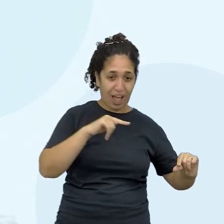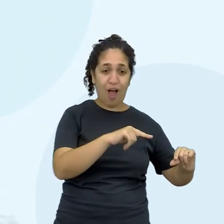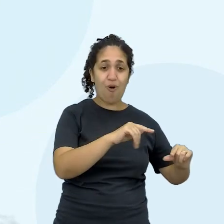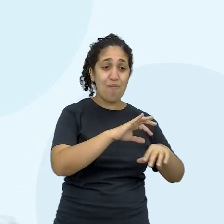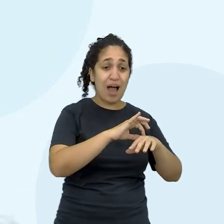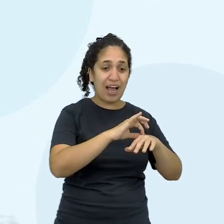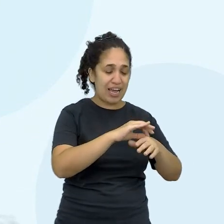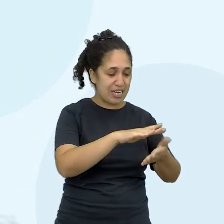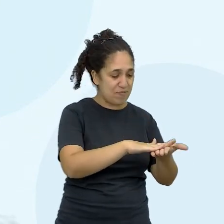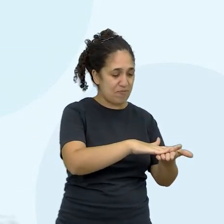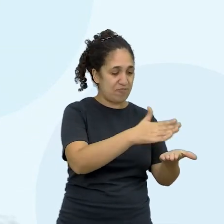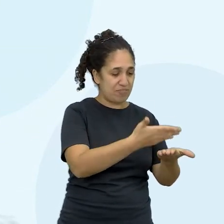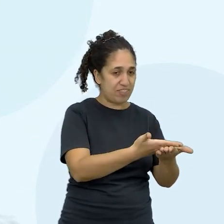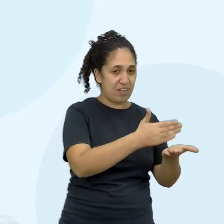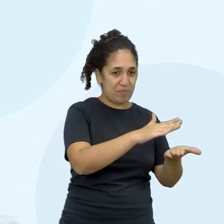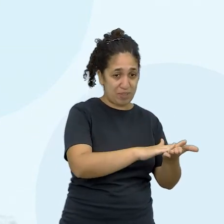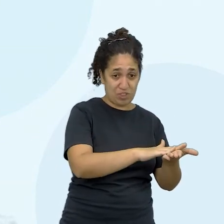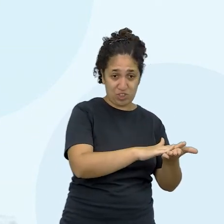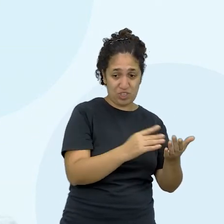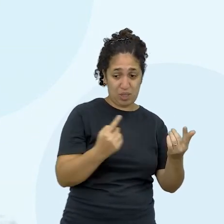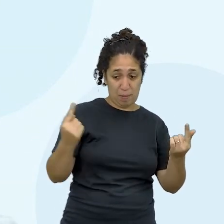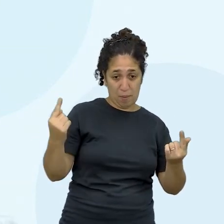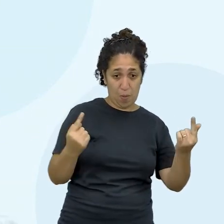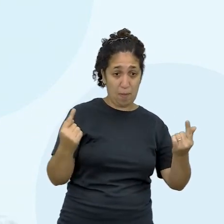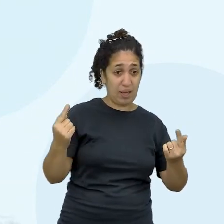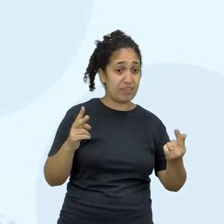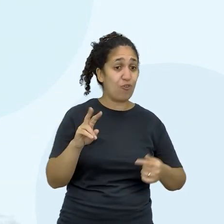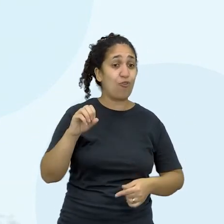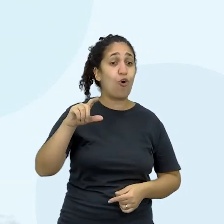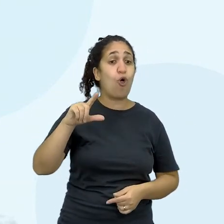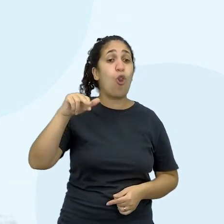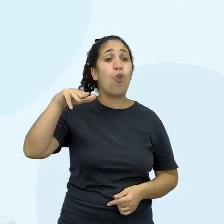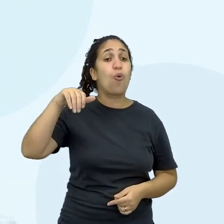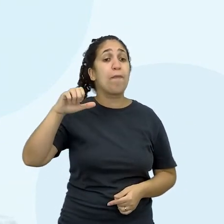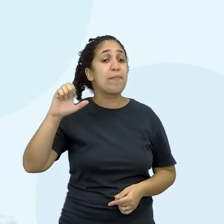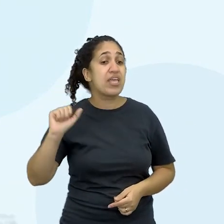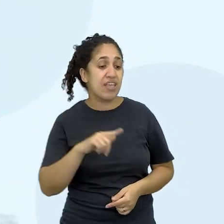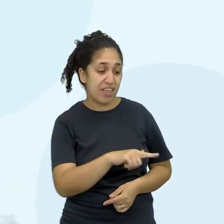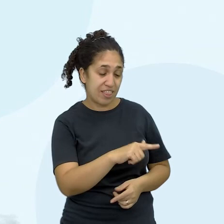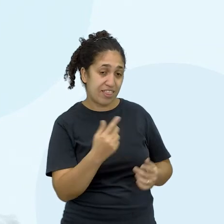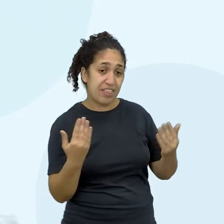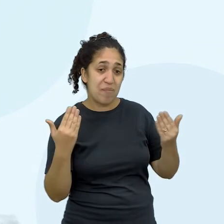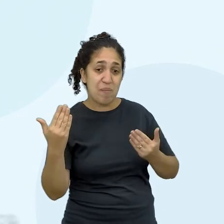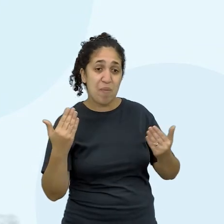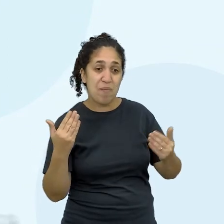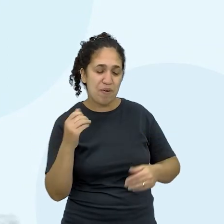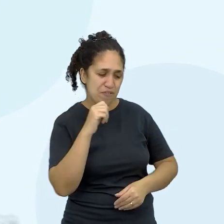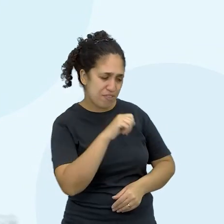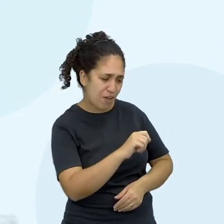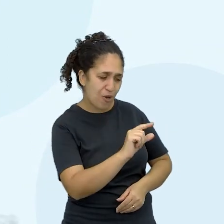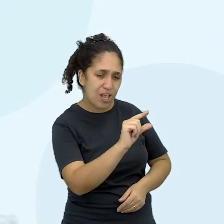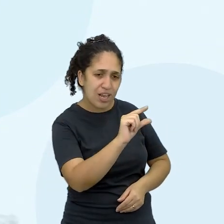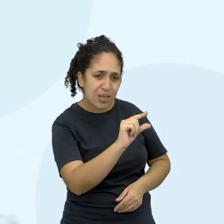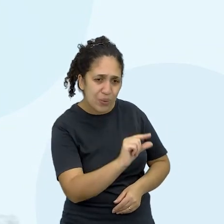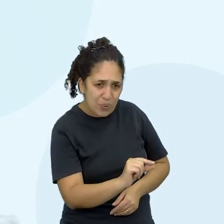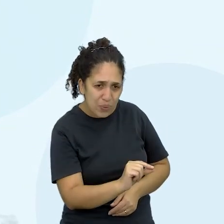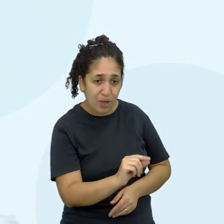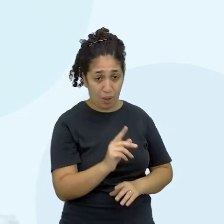lá, eu, em proporção do volume desse bife, teria que ser então